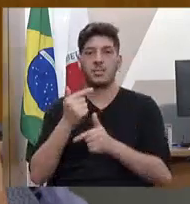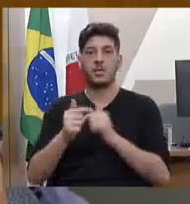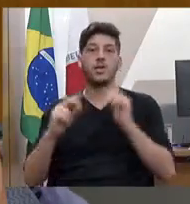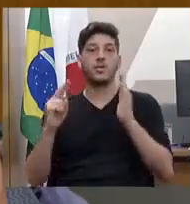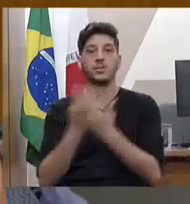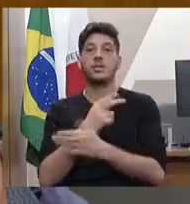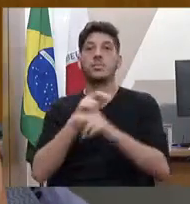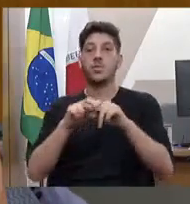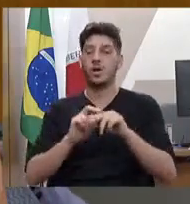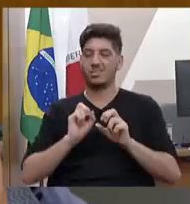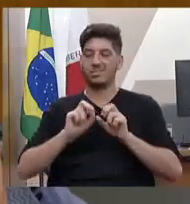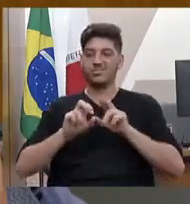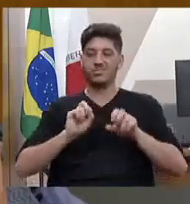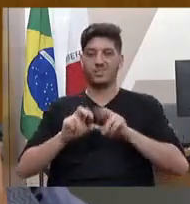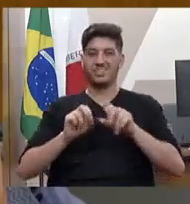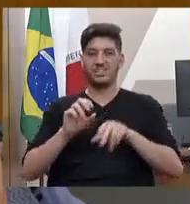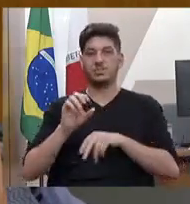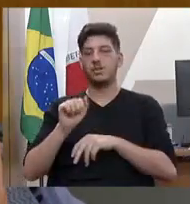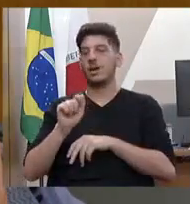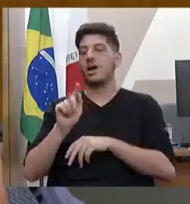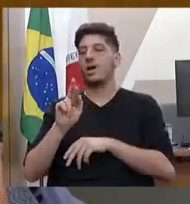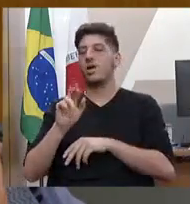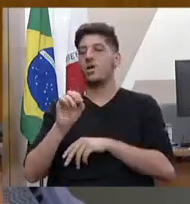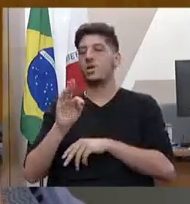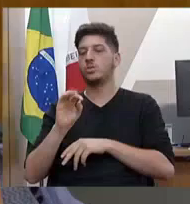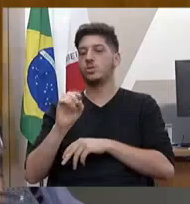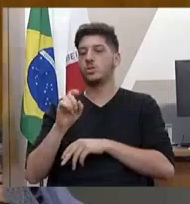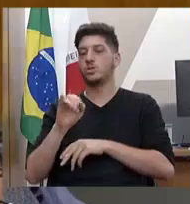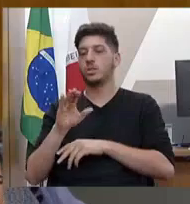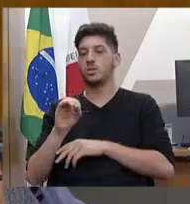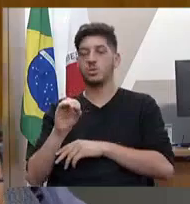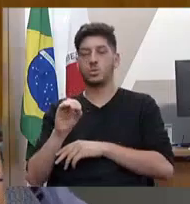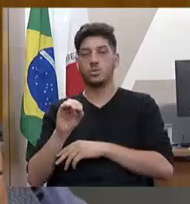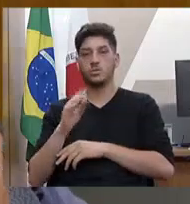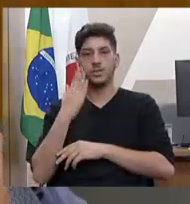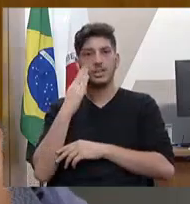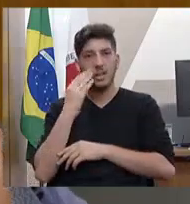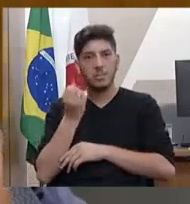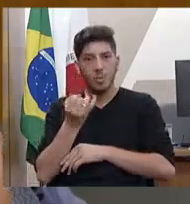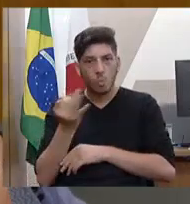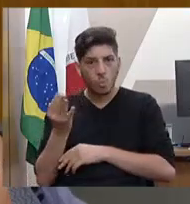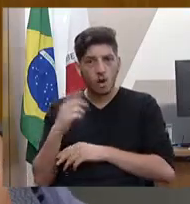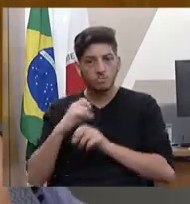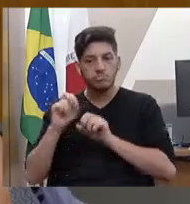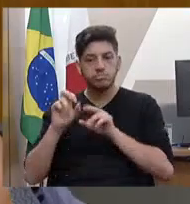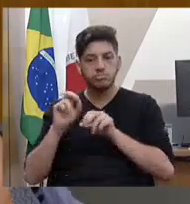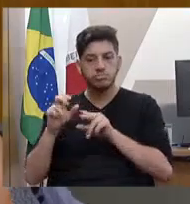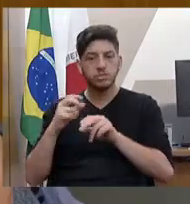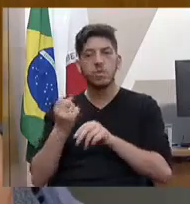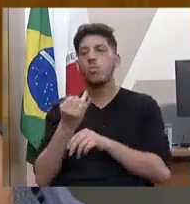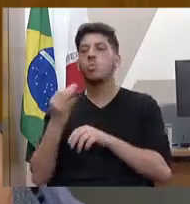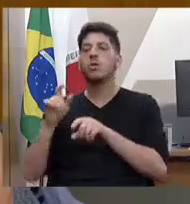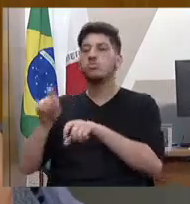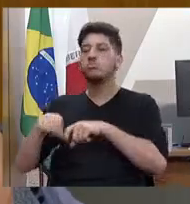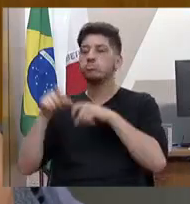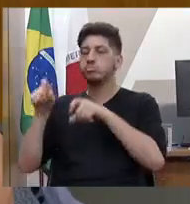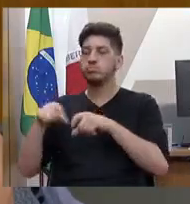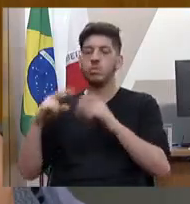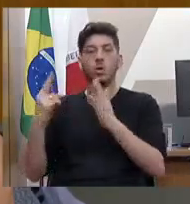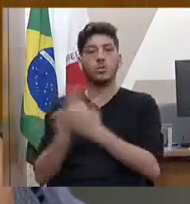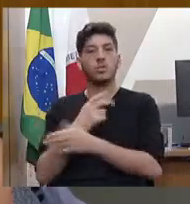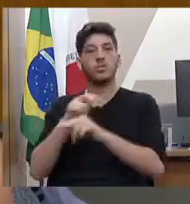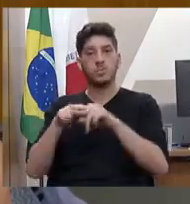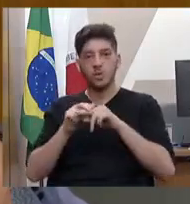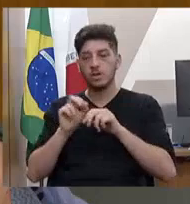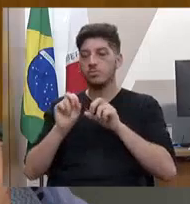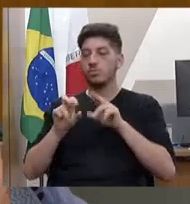pelo agrotóxicos farinhada quantos que nós temos dentro da campanha Nacional quantas agrotóxicos pela vida quantos notificação do campo que nós temos que foi provocado